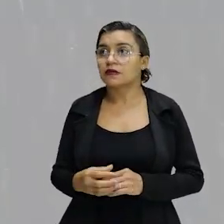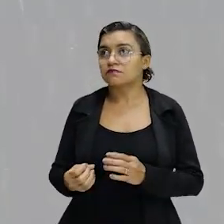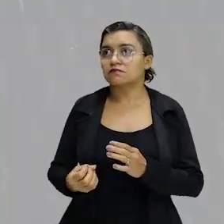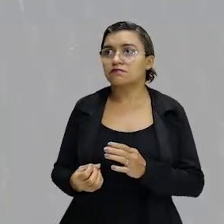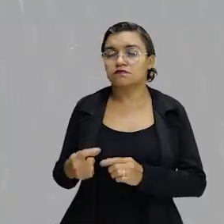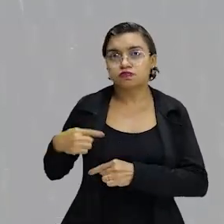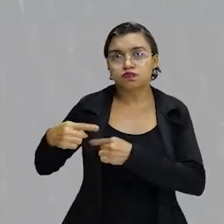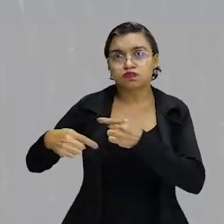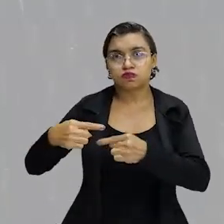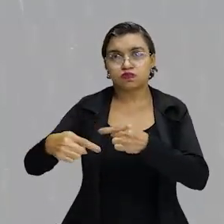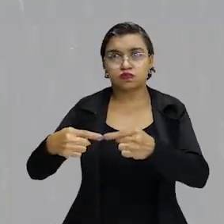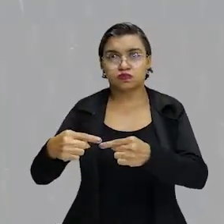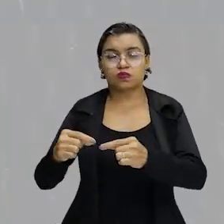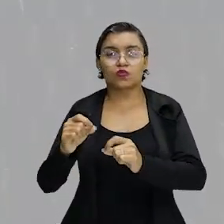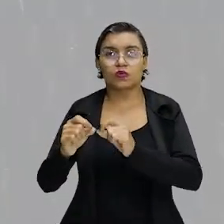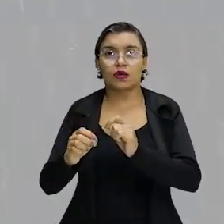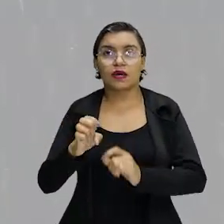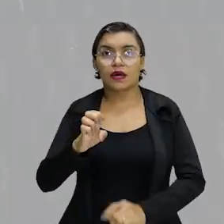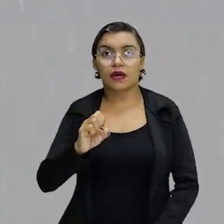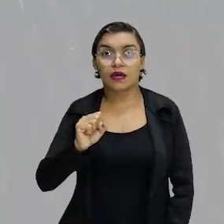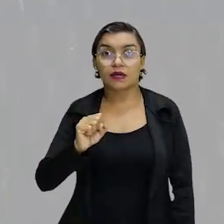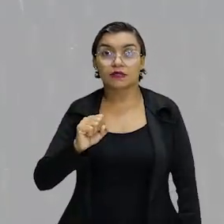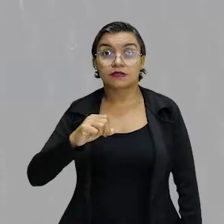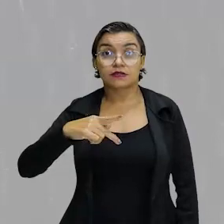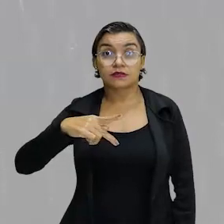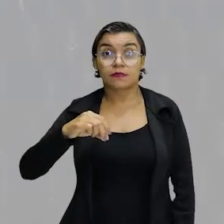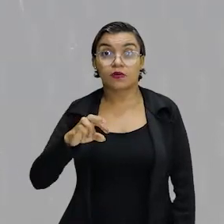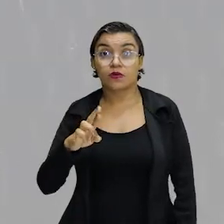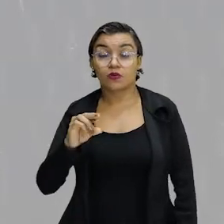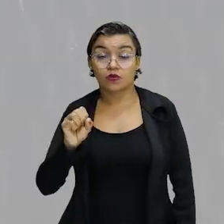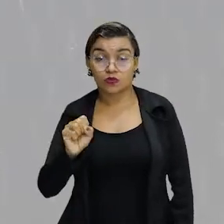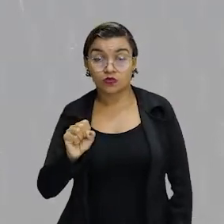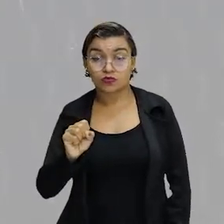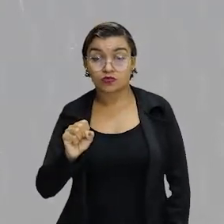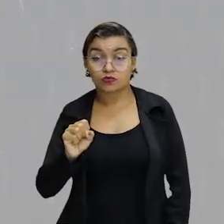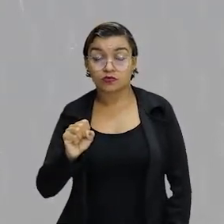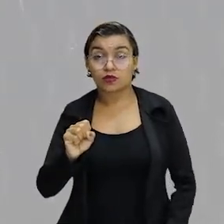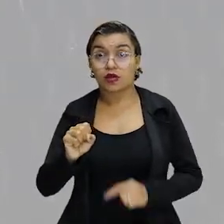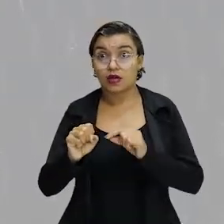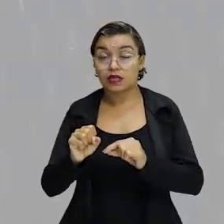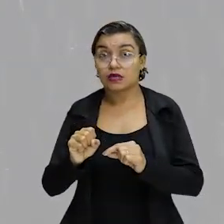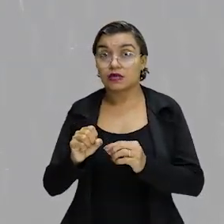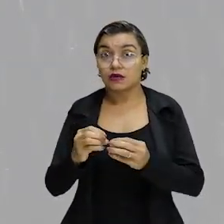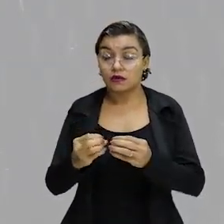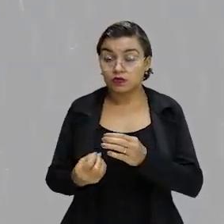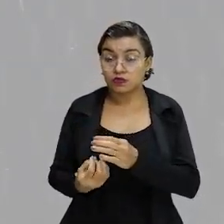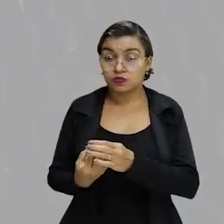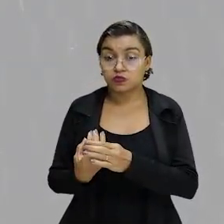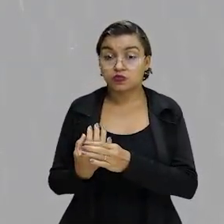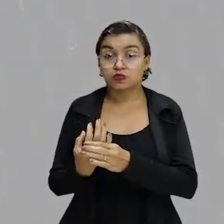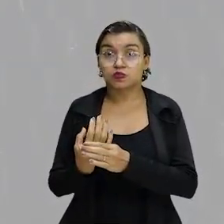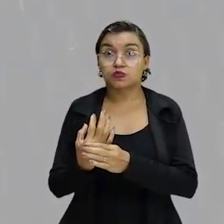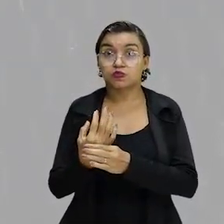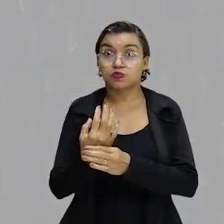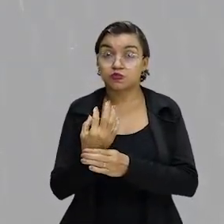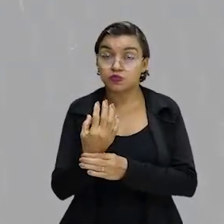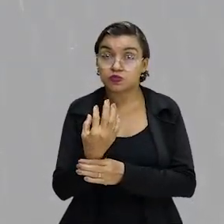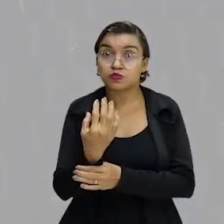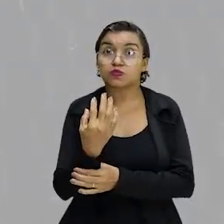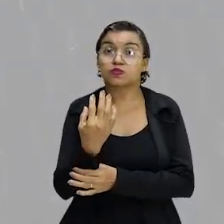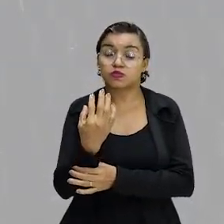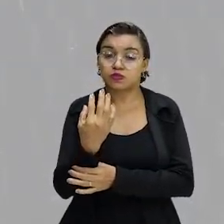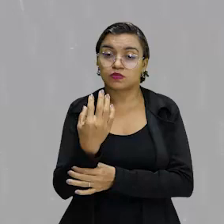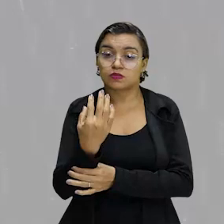quê? Esporos. Esses esporos, eles vão germinar, eles vão se desenvolver e eles vão dar origem